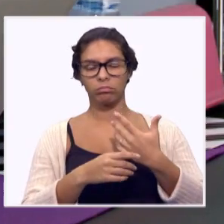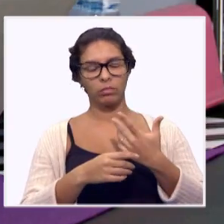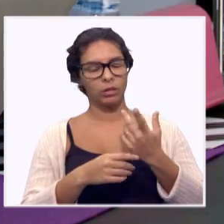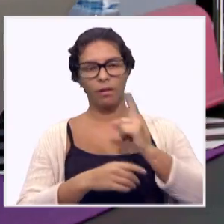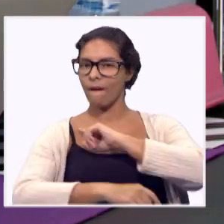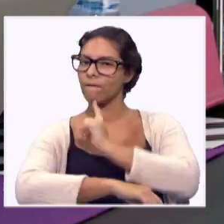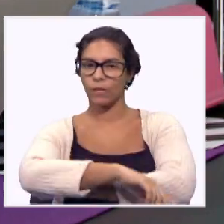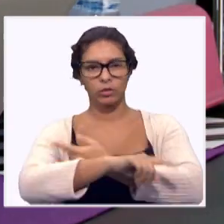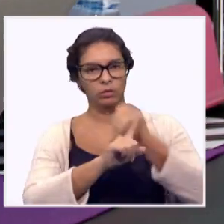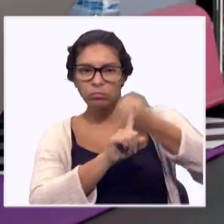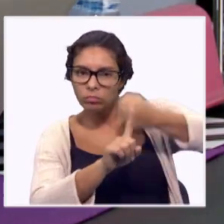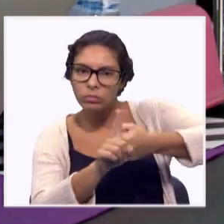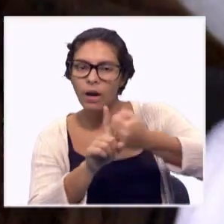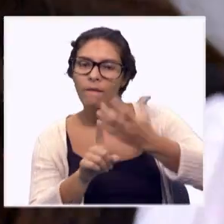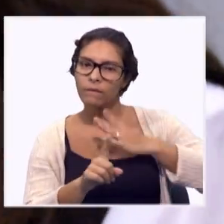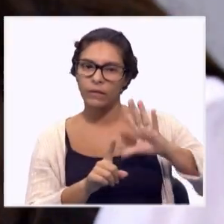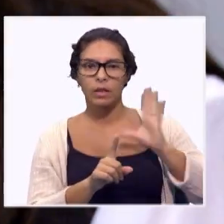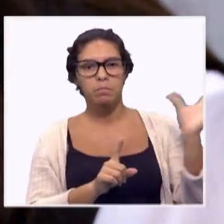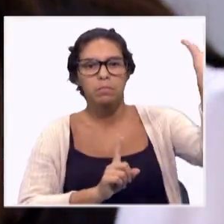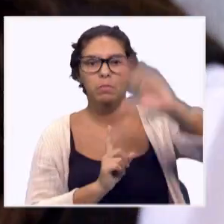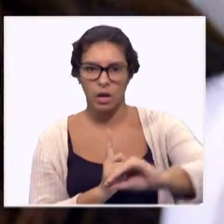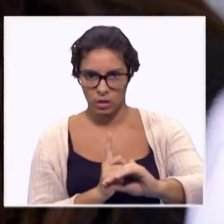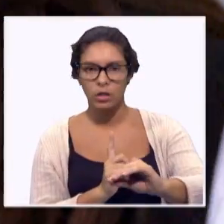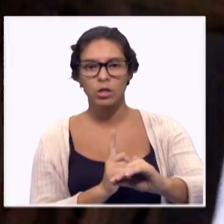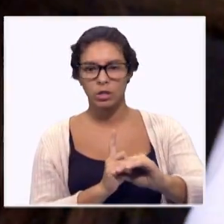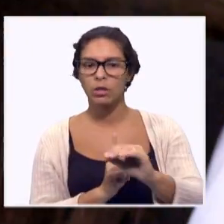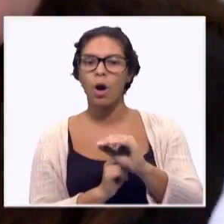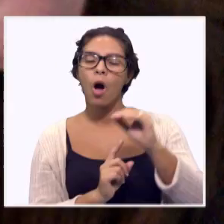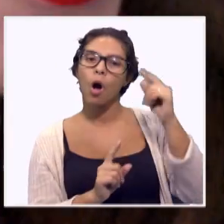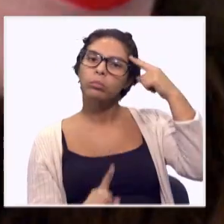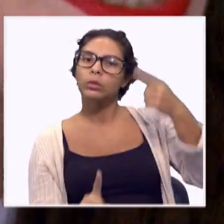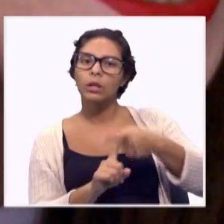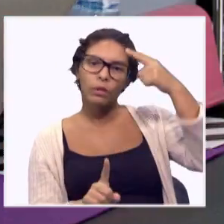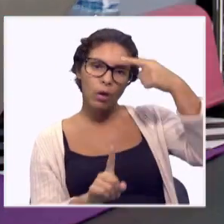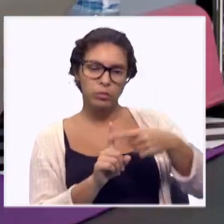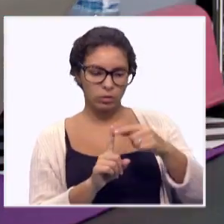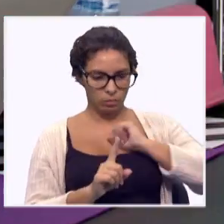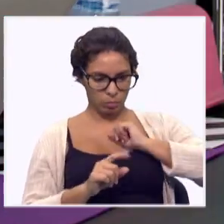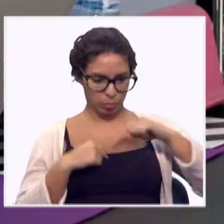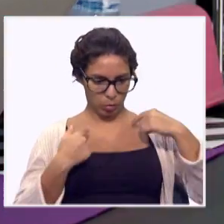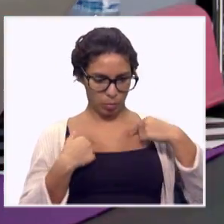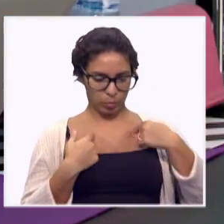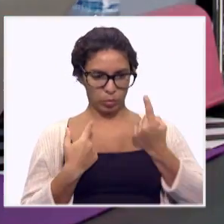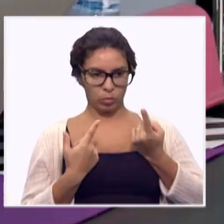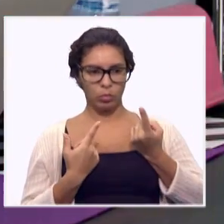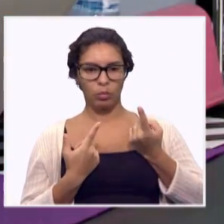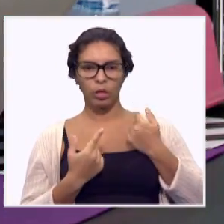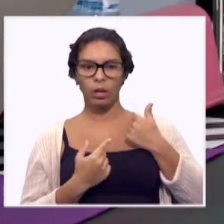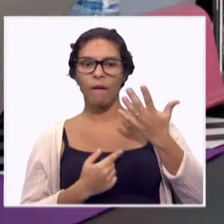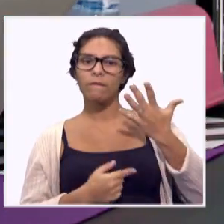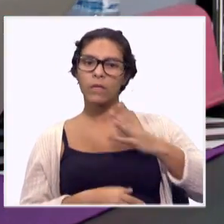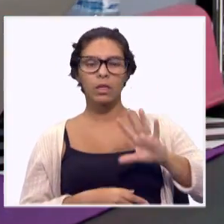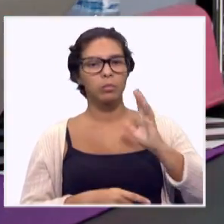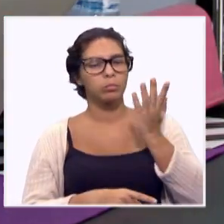a força de querer e de querer chegar sempre mais longe. Porque nós temos objetivos a cumprir também enquanto pessoas, e se o meu